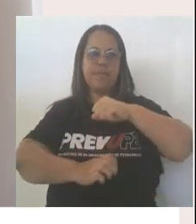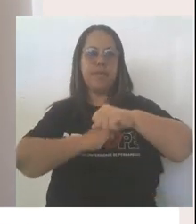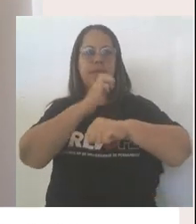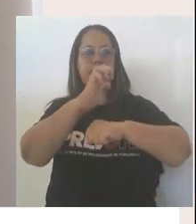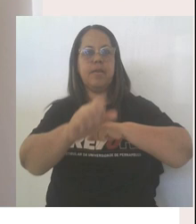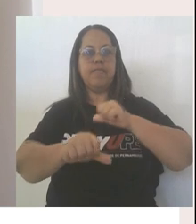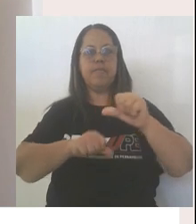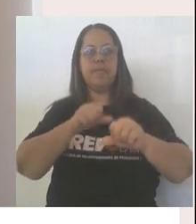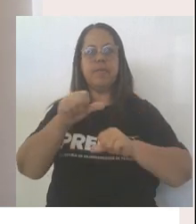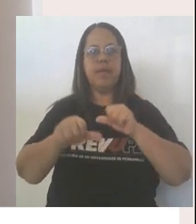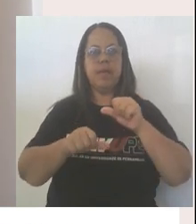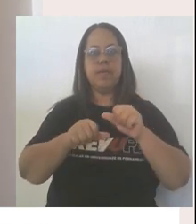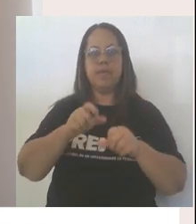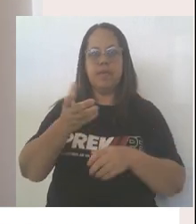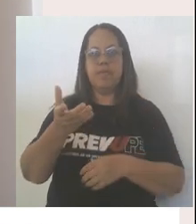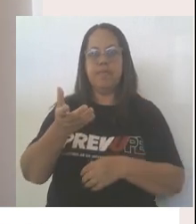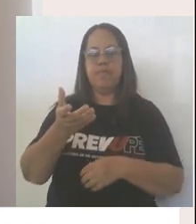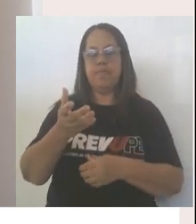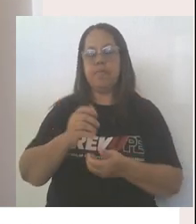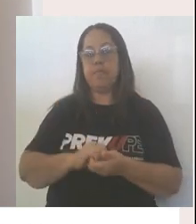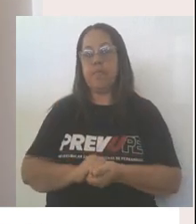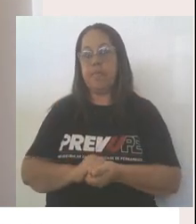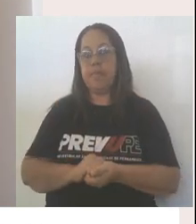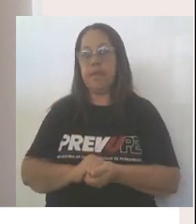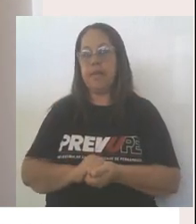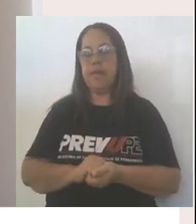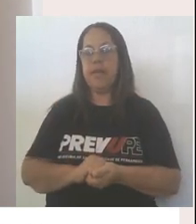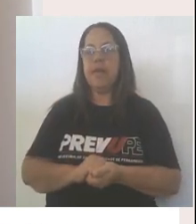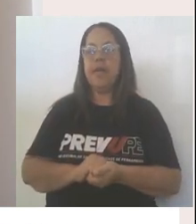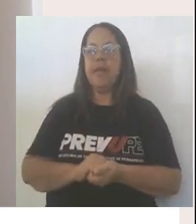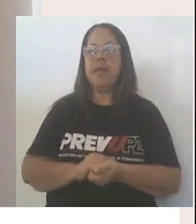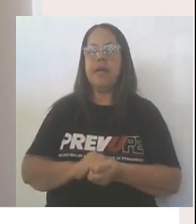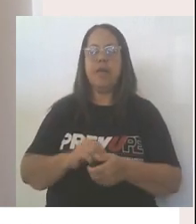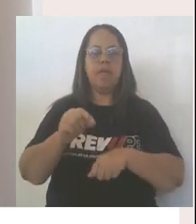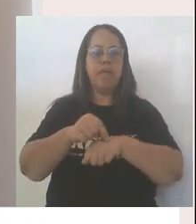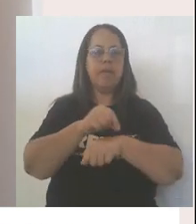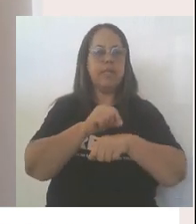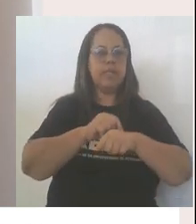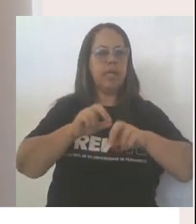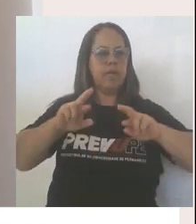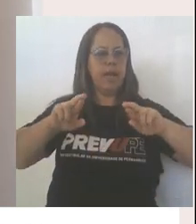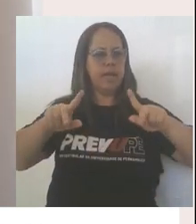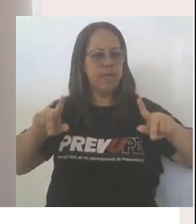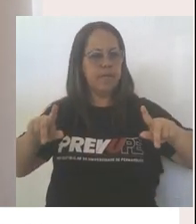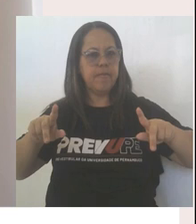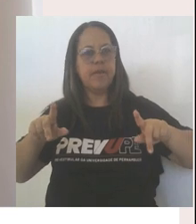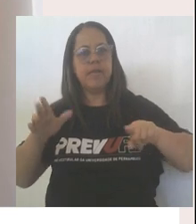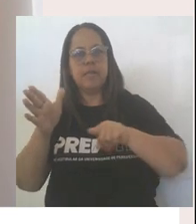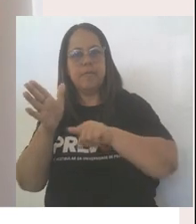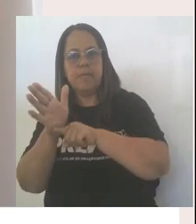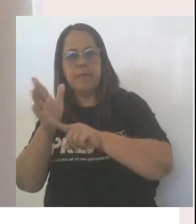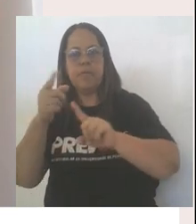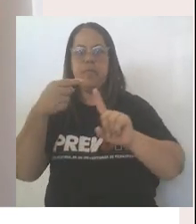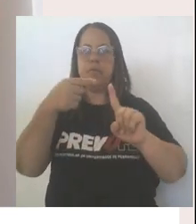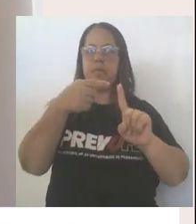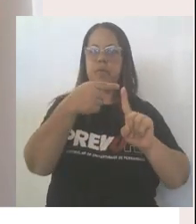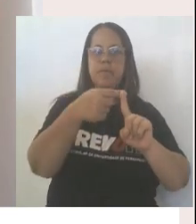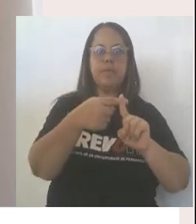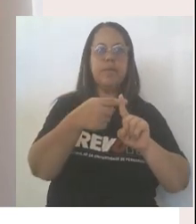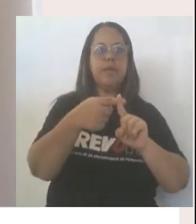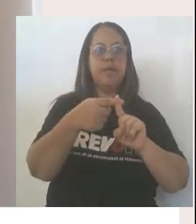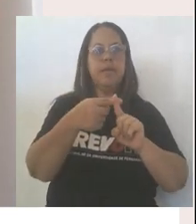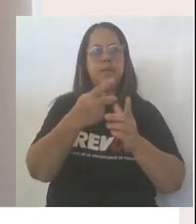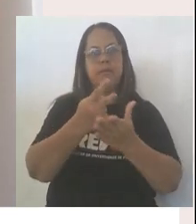reação redox. Em uma célula eletroquímica, a diferença de potencial de eletrodo entre o ânodo, onde